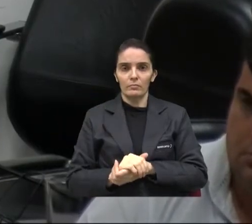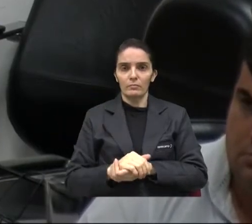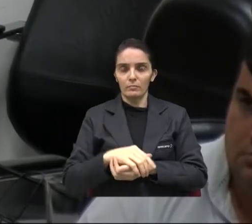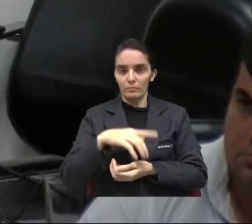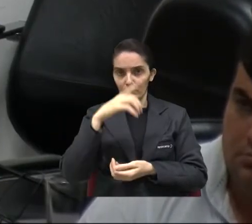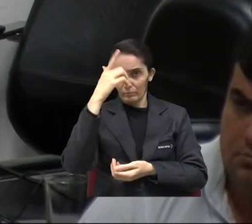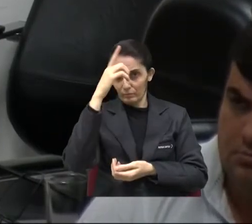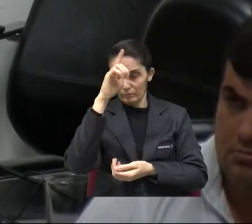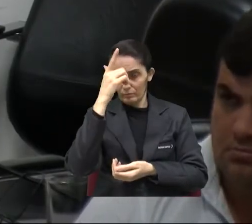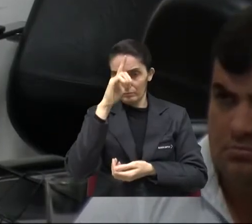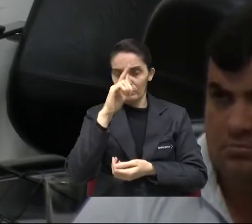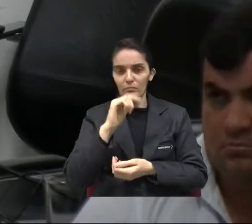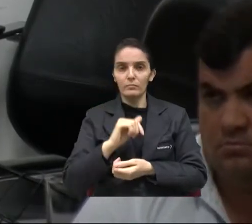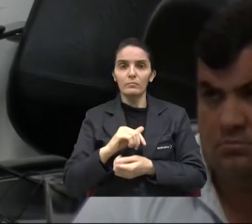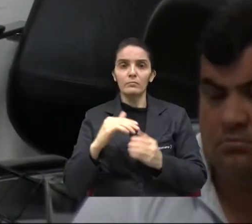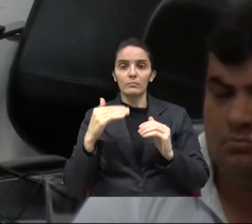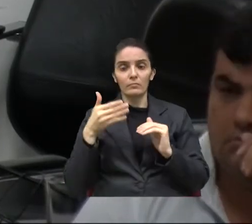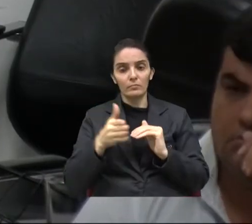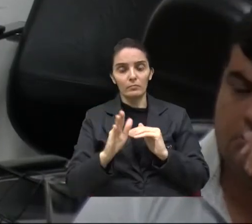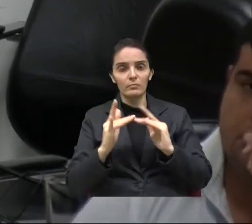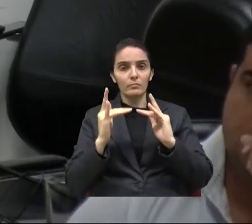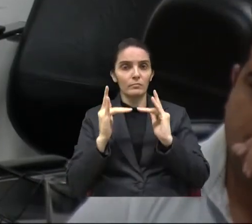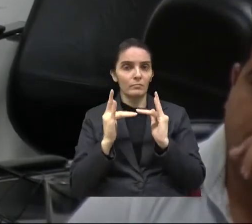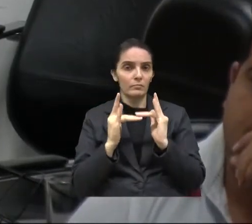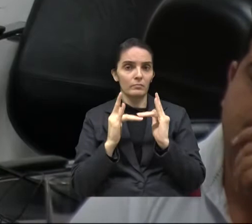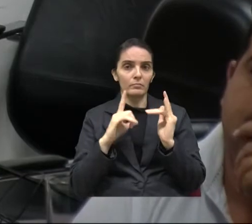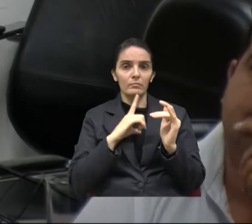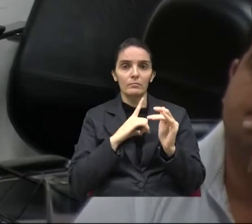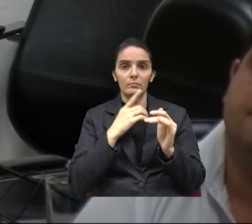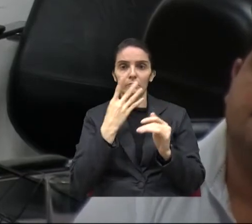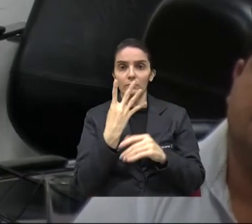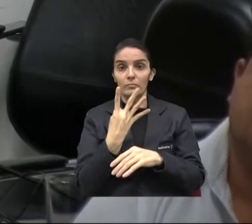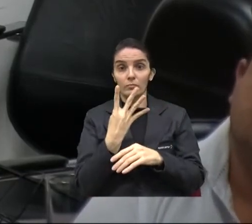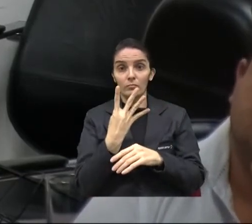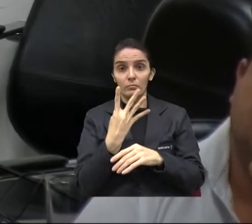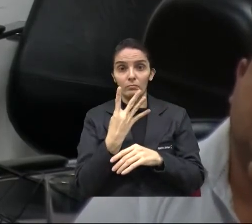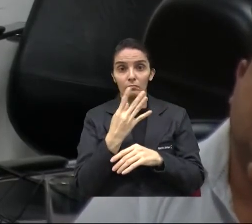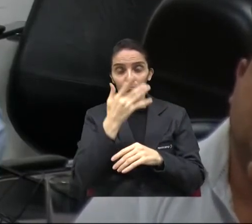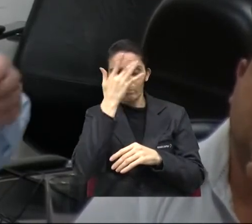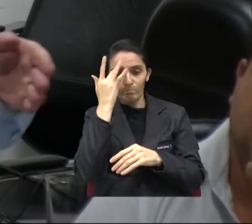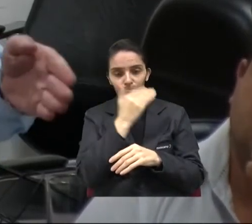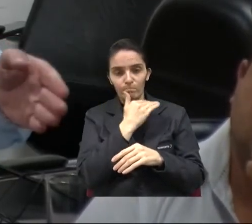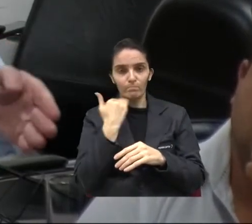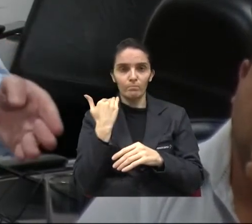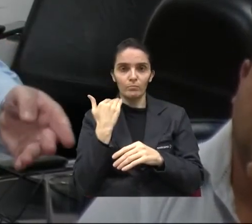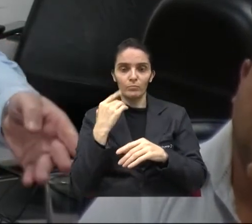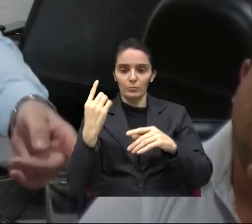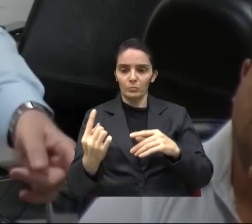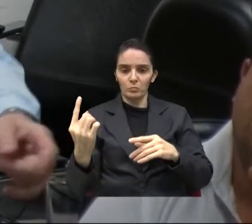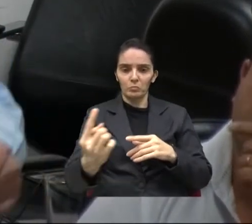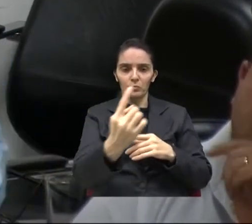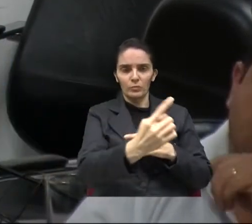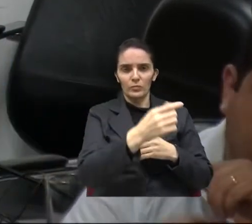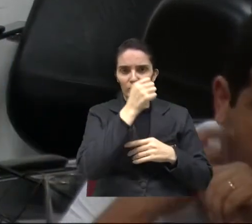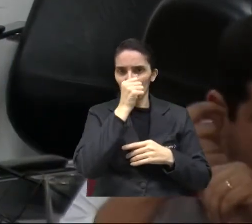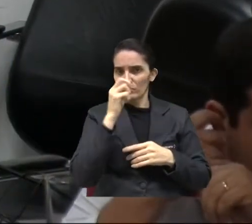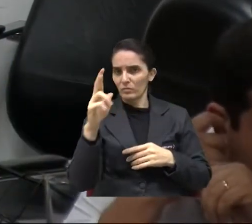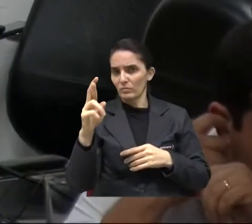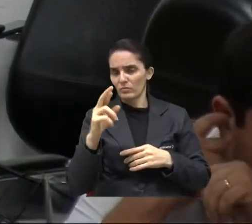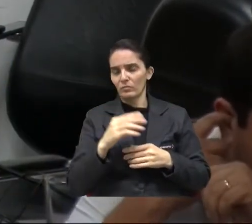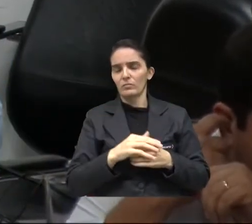foi falar do nome dela semana passada, tinha lá 4 velórios no mesmo tempo, 4. Agora, quanto ao ar-condicionado, nós já fizemos